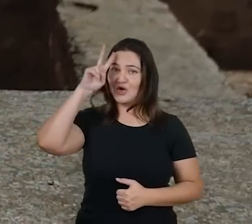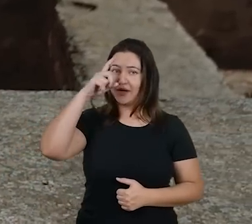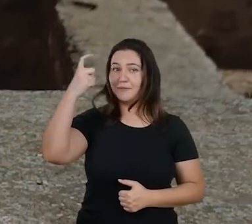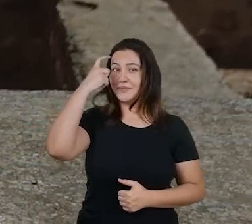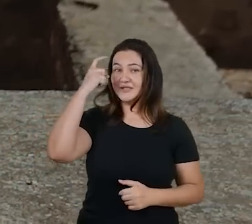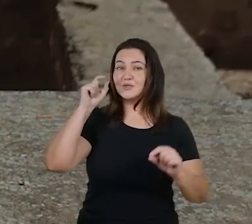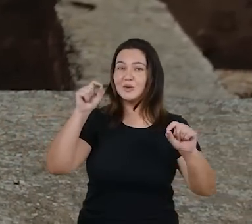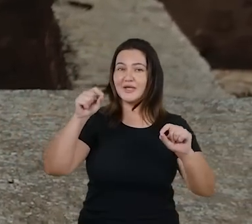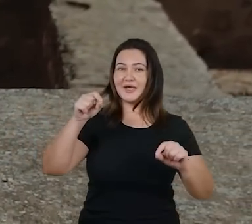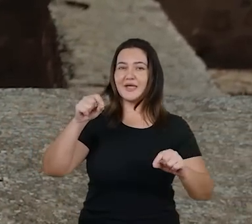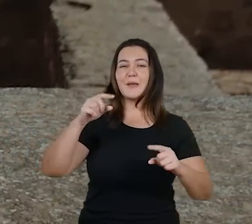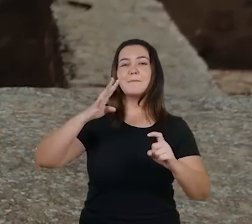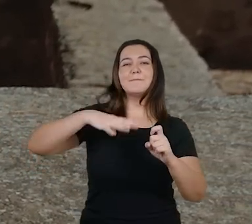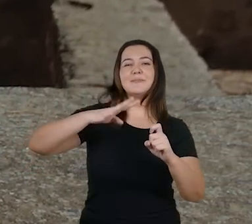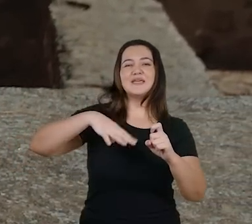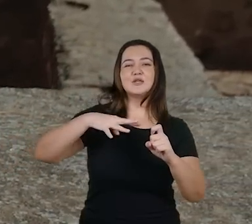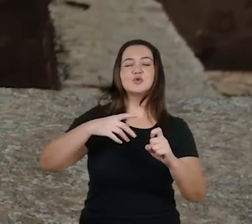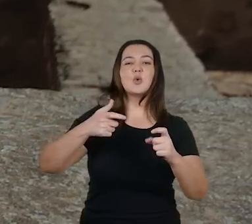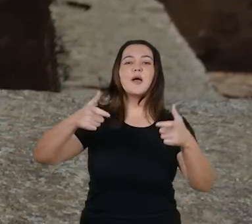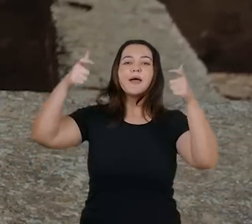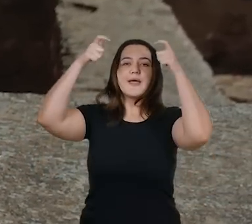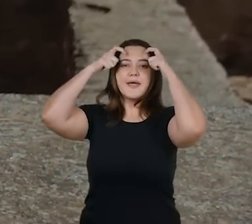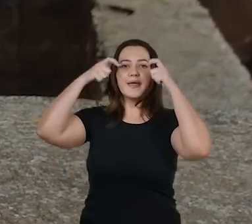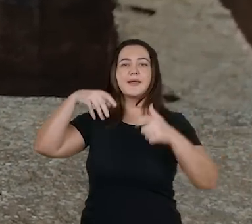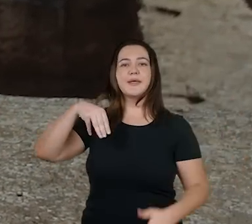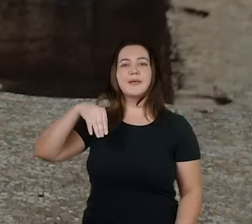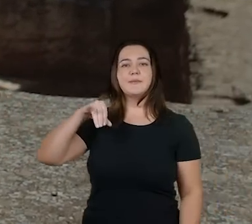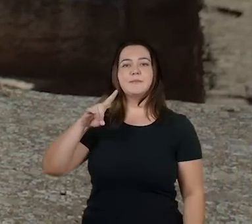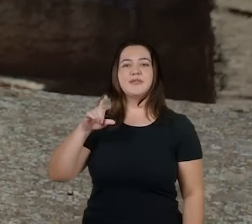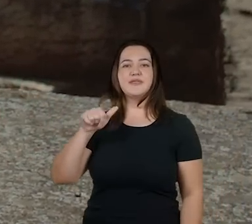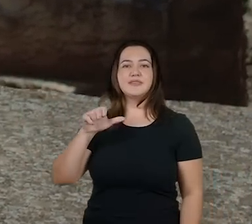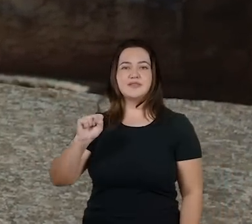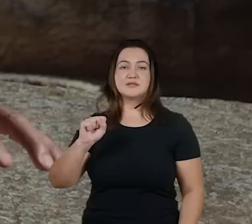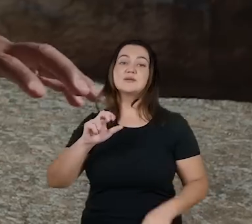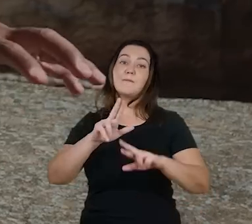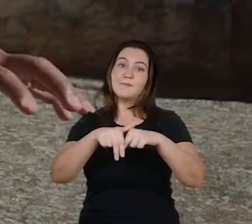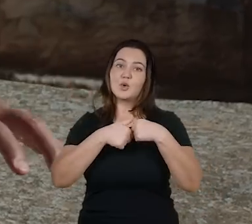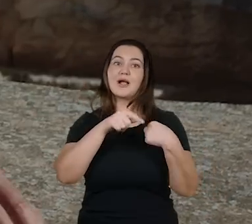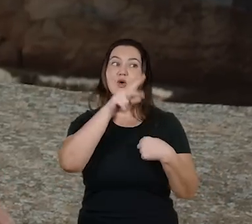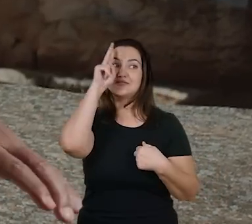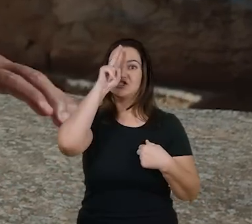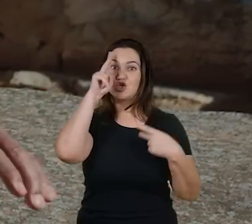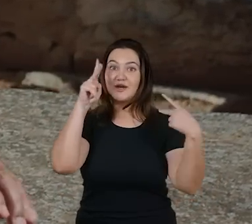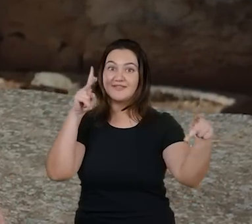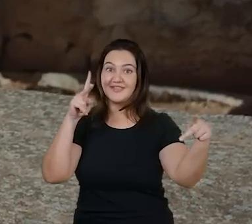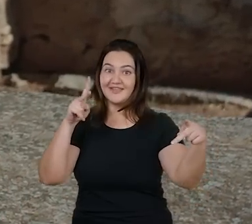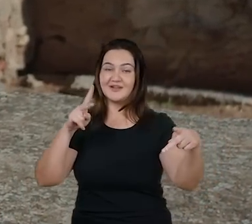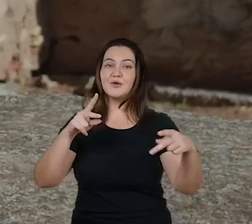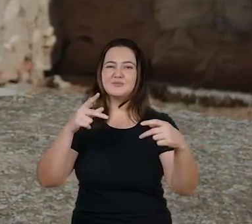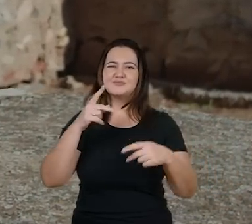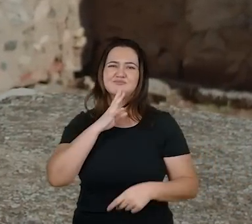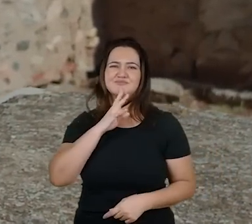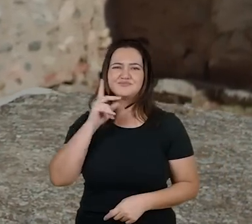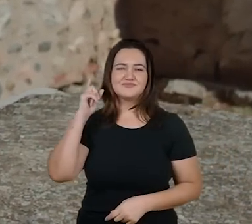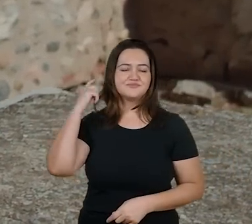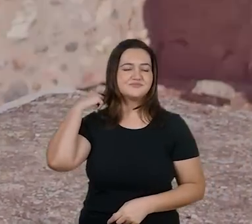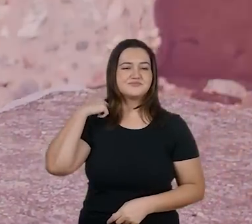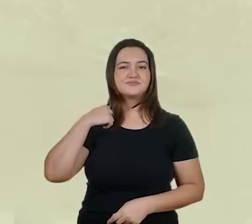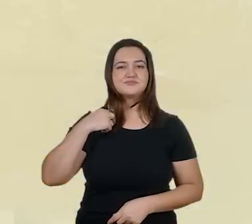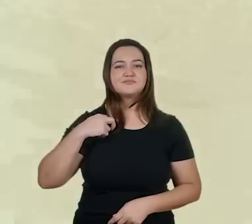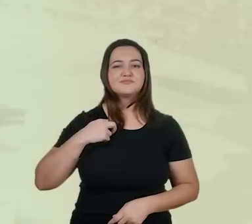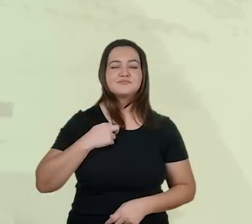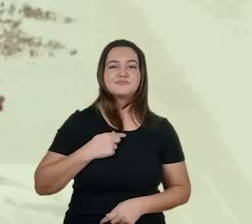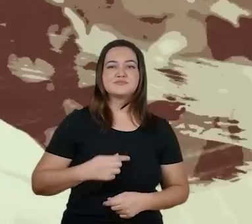que o famoso mito do rei Midas tenha se originado na biografia do rei Cresso. Você já ouviu falar do rei